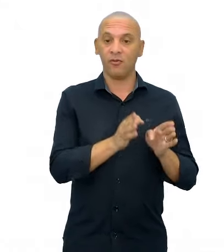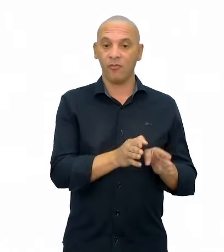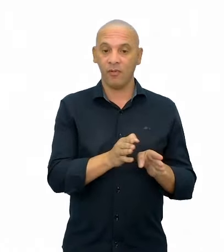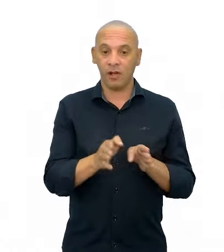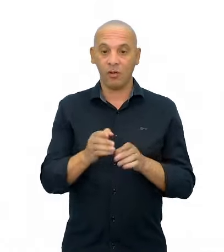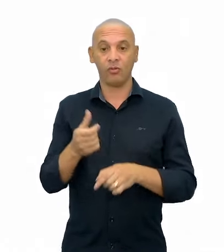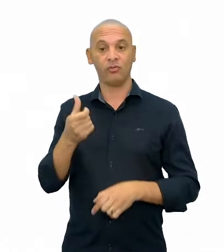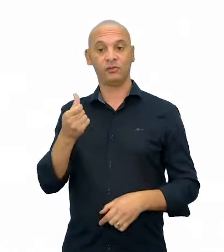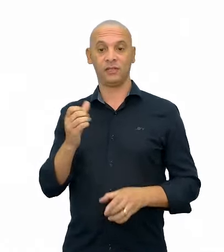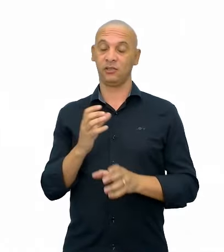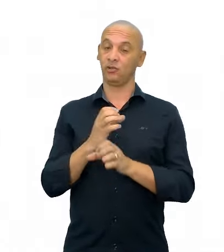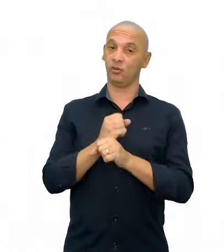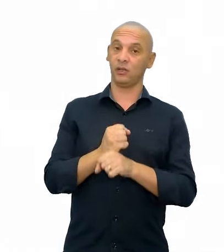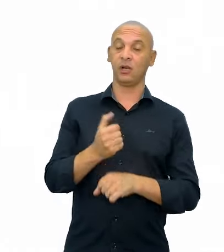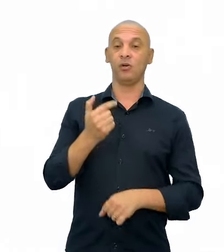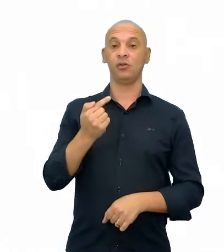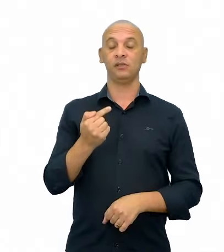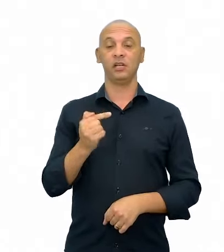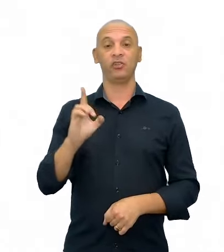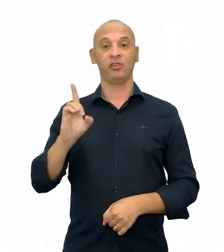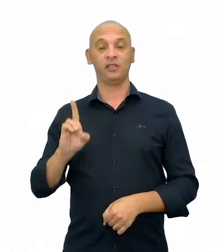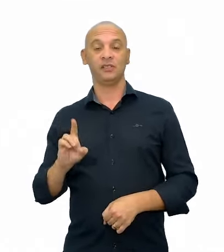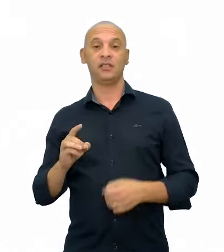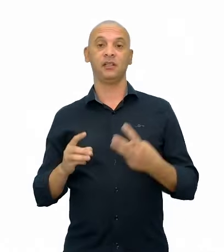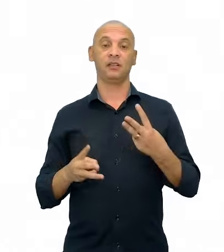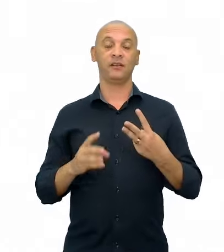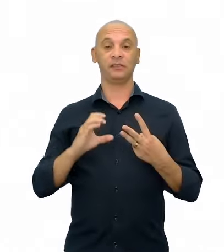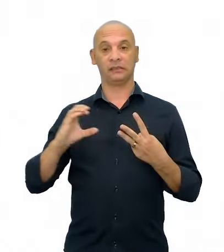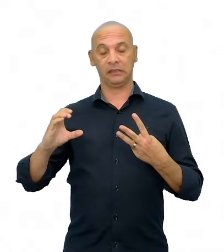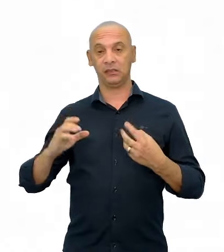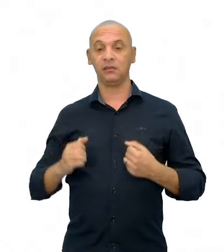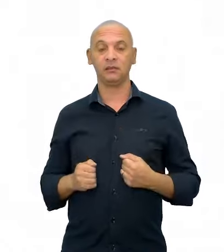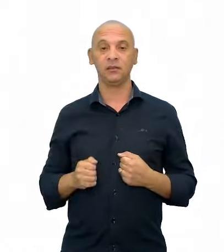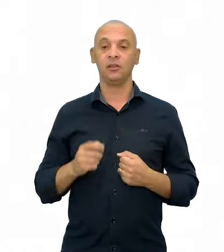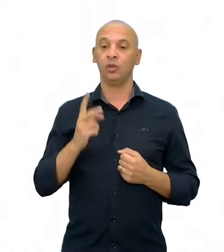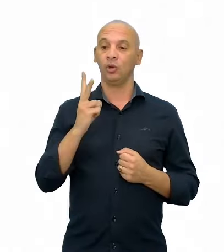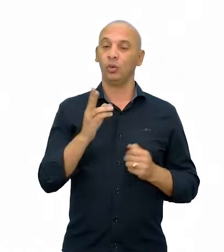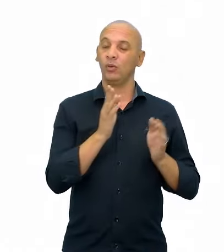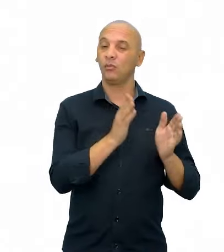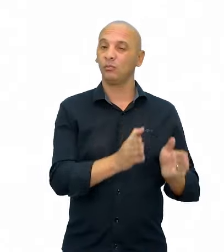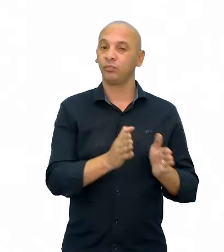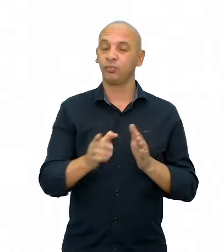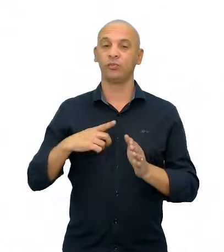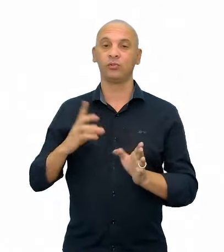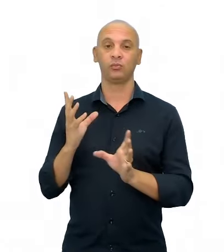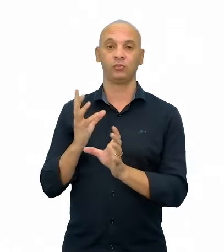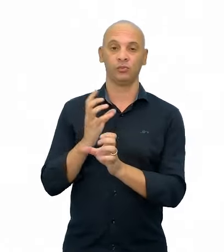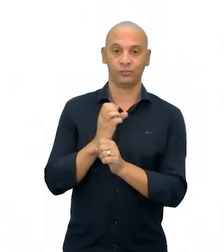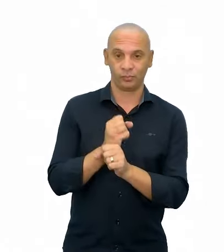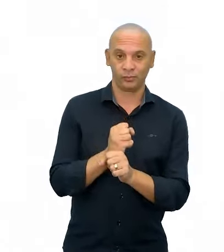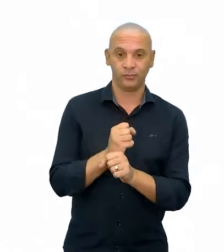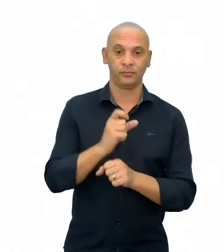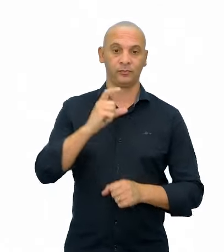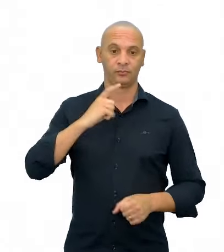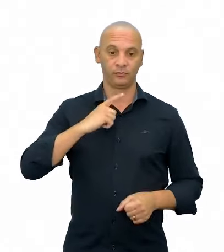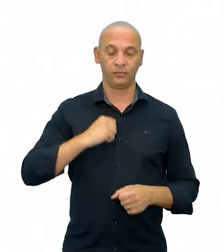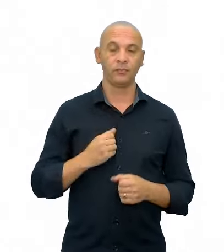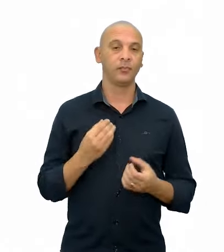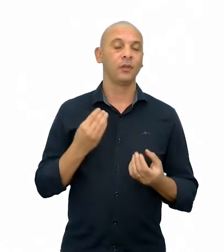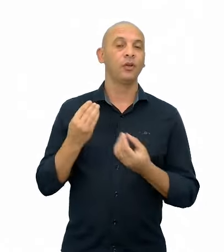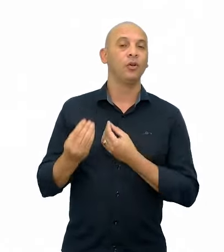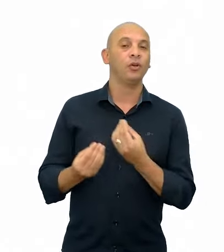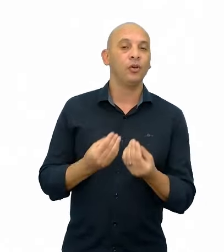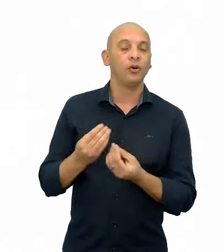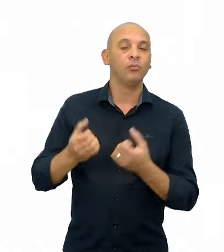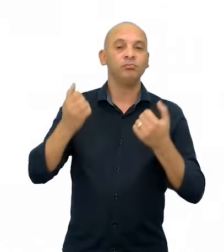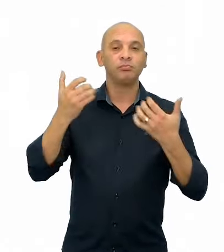6 unidades, 7 dezenas, 3 centenas. Então, nós temos duas parcelas e vamos somar essas parcelas. Então, o que tem que